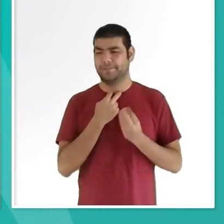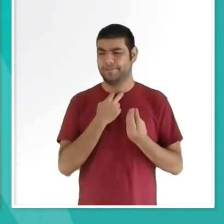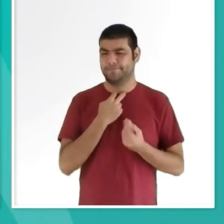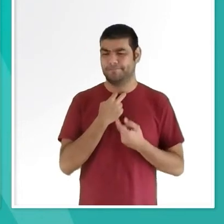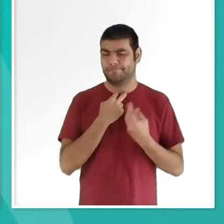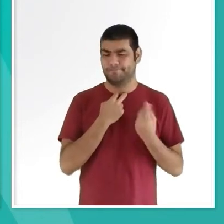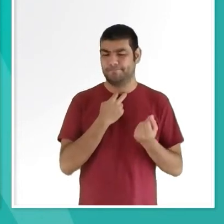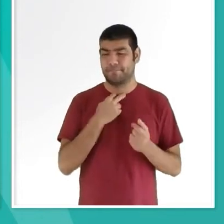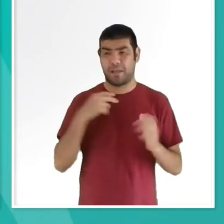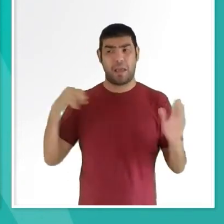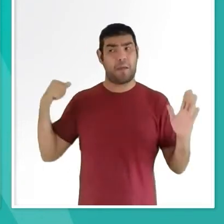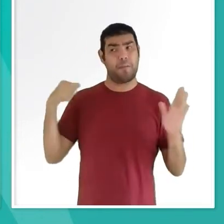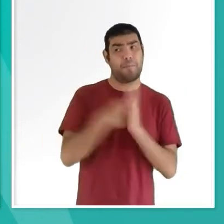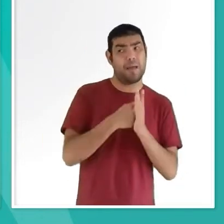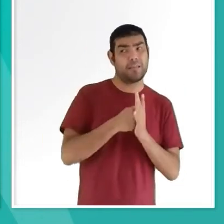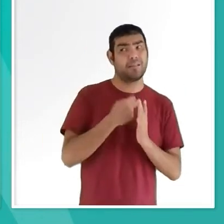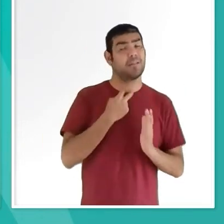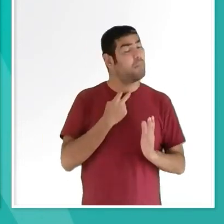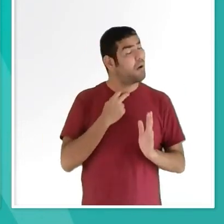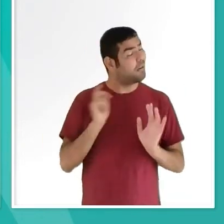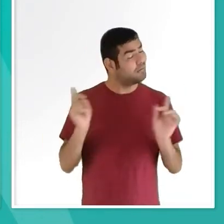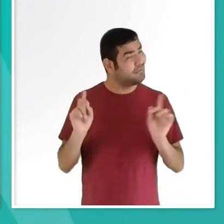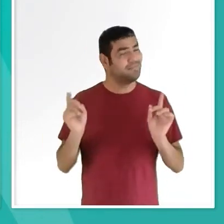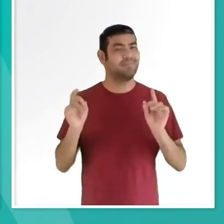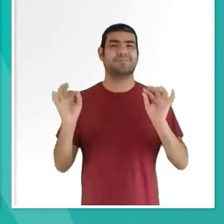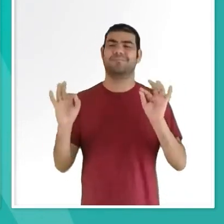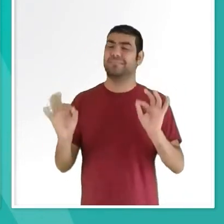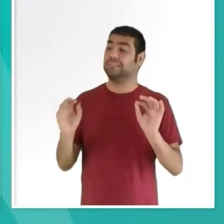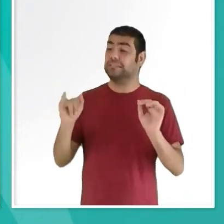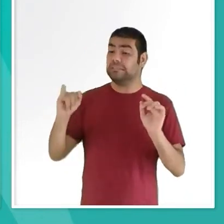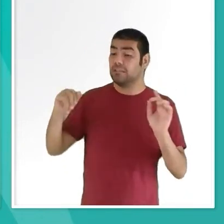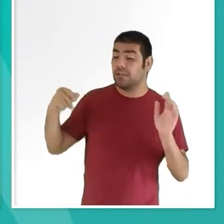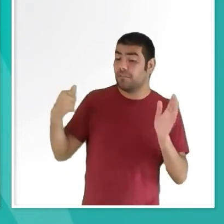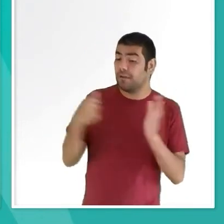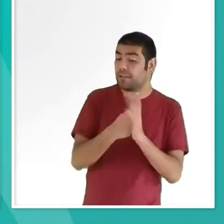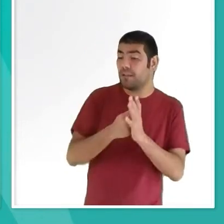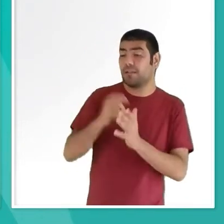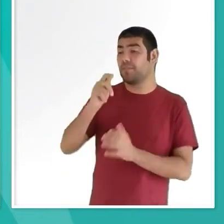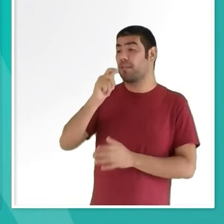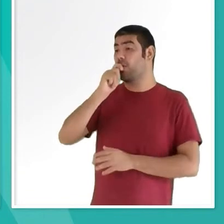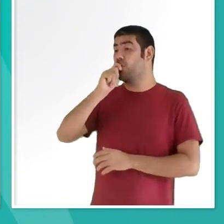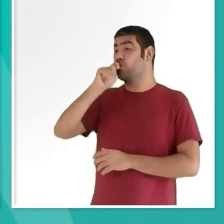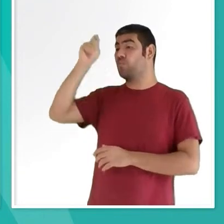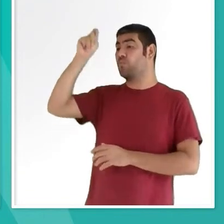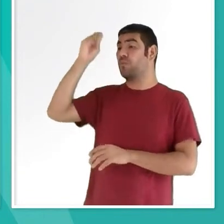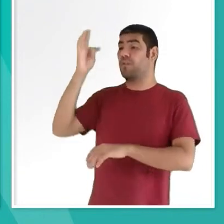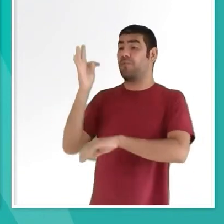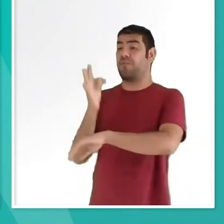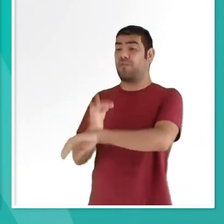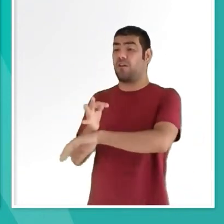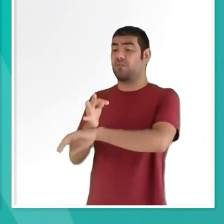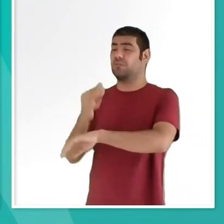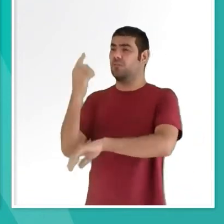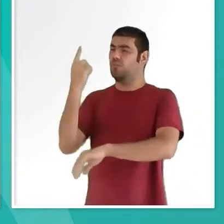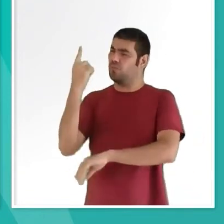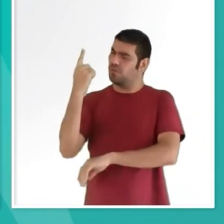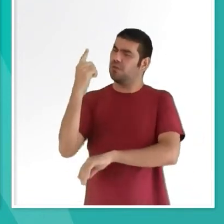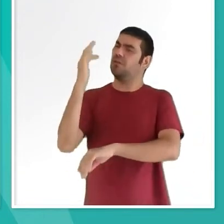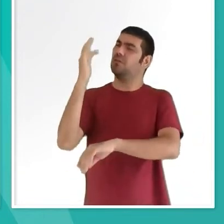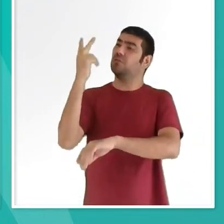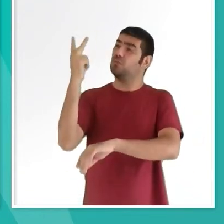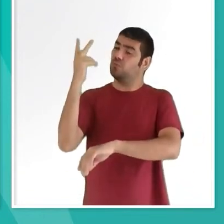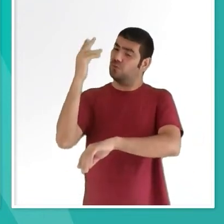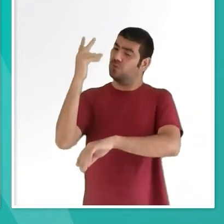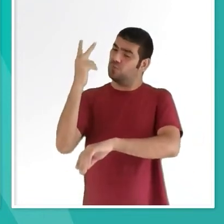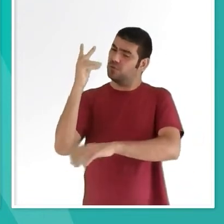bater no adversário. Se bater, vai ser falta. Se bater 2 vezes, é expulso.